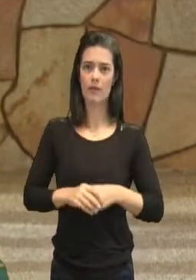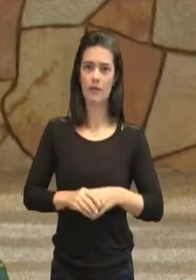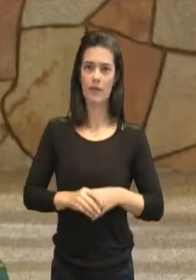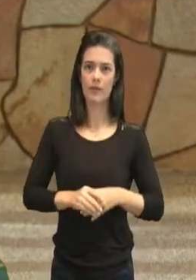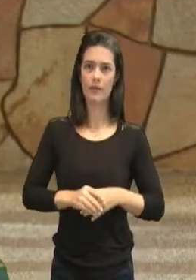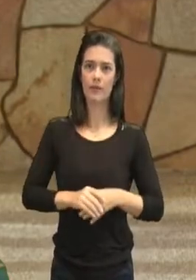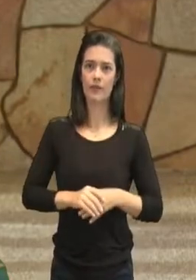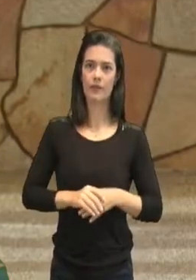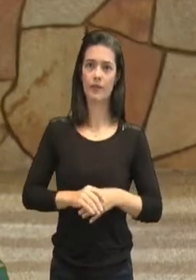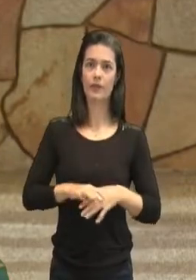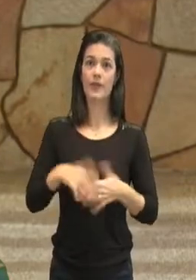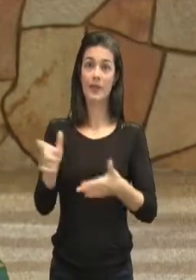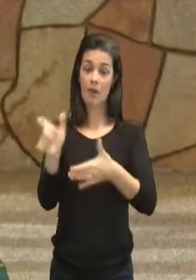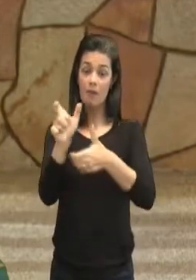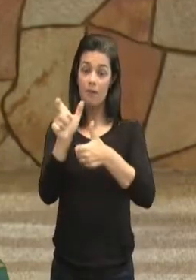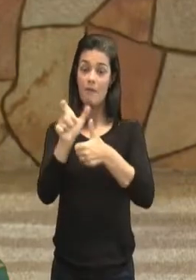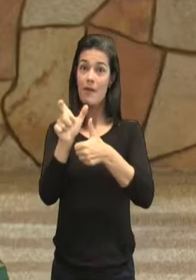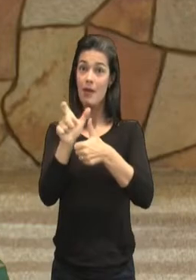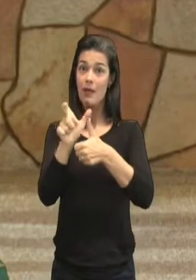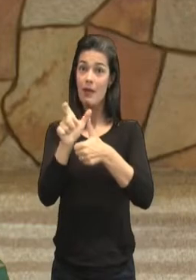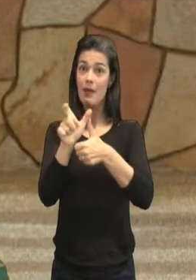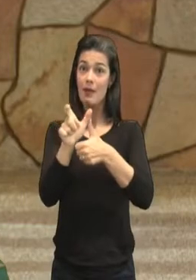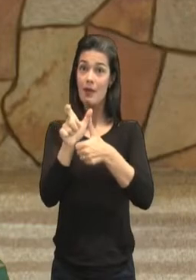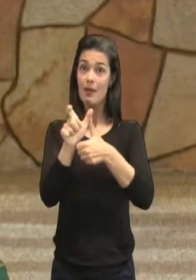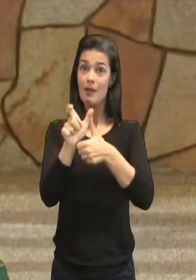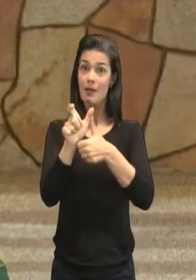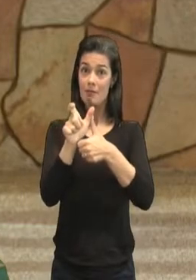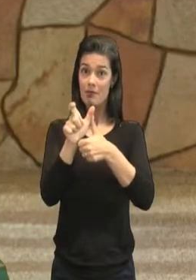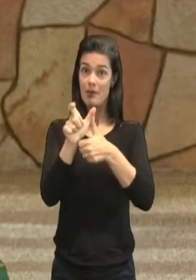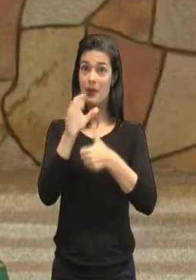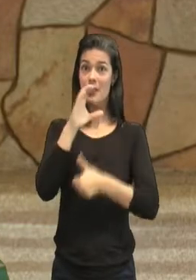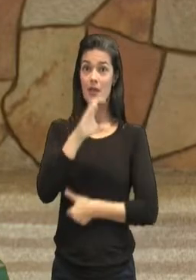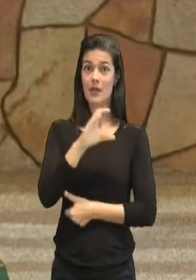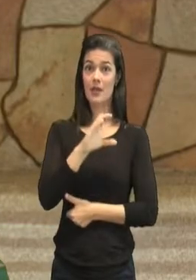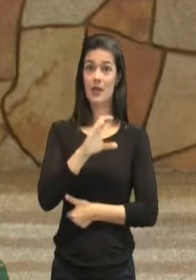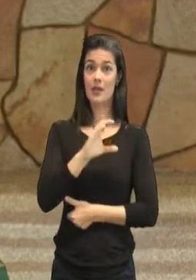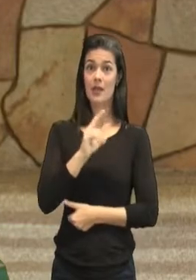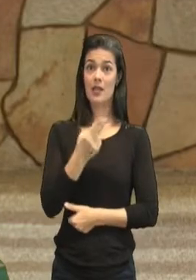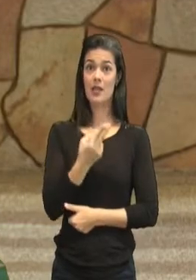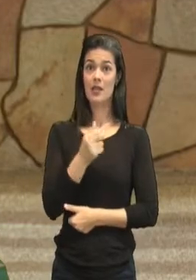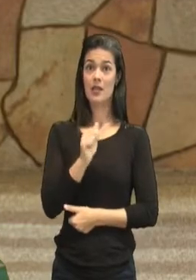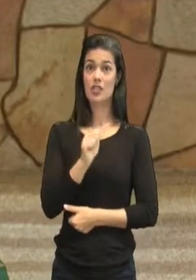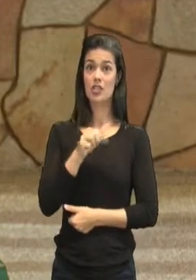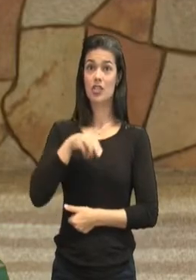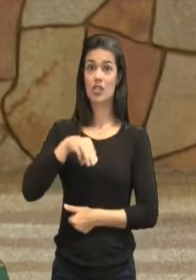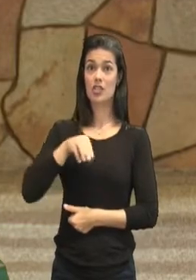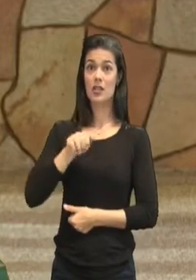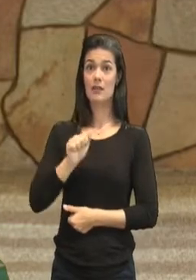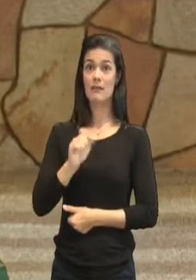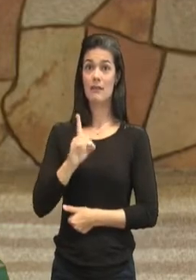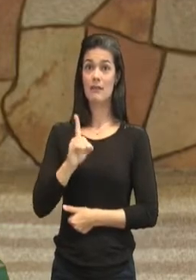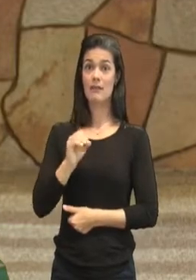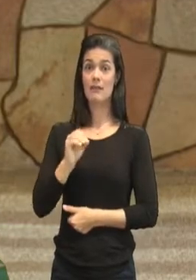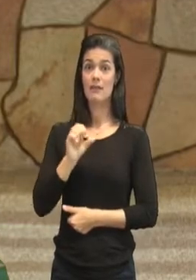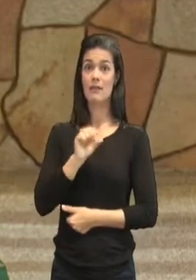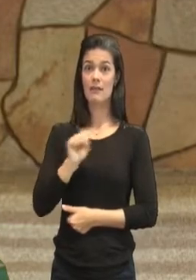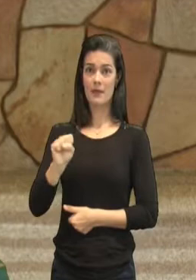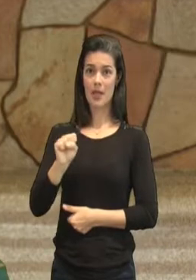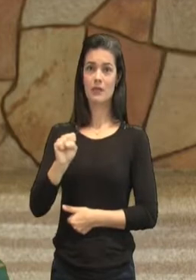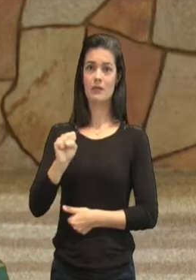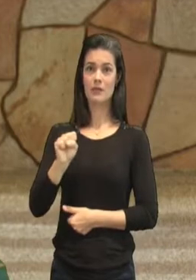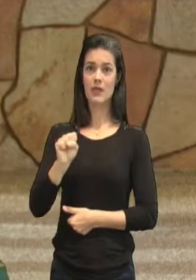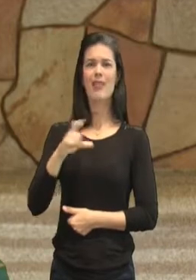como chamados. A palavra no texto original, em grego, é